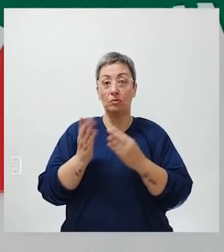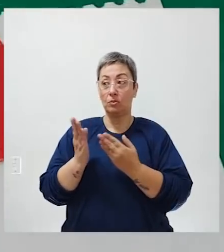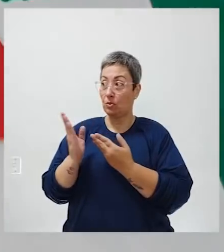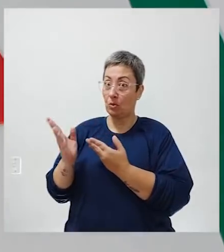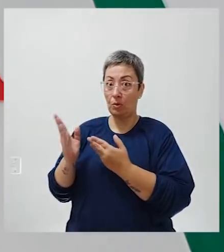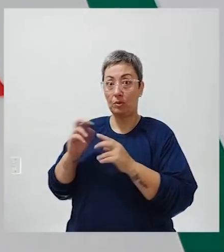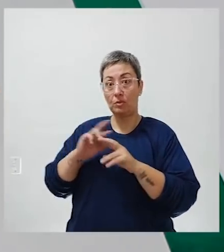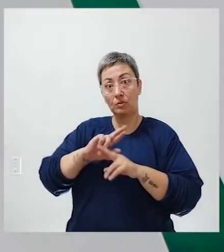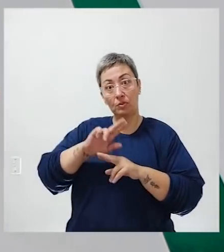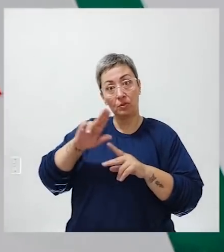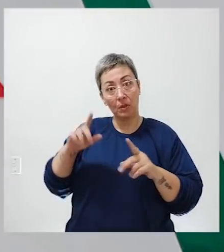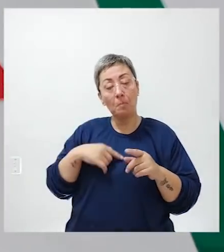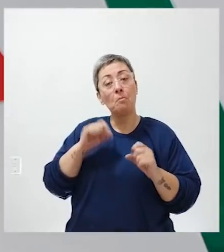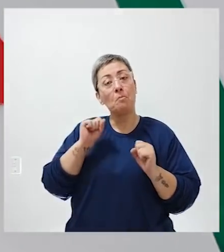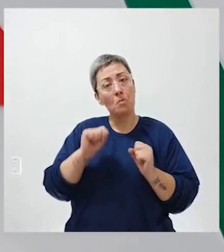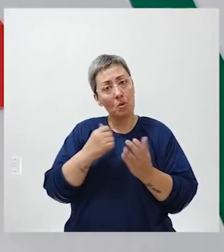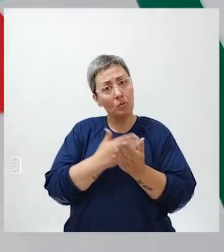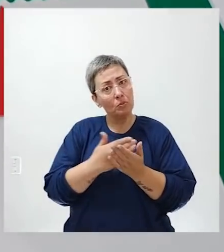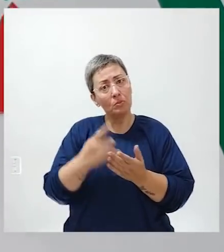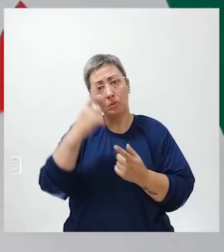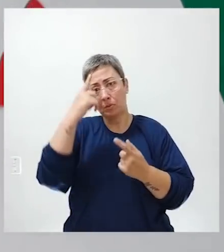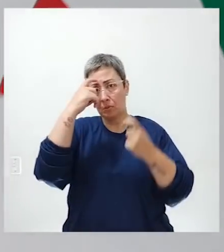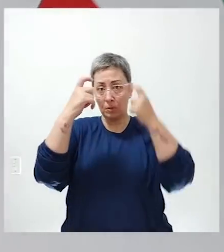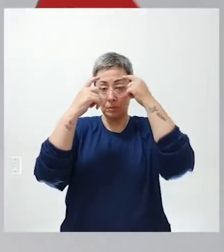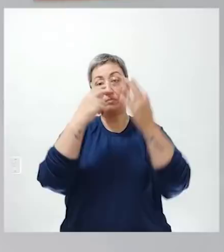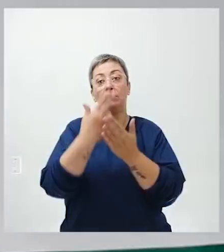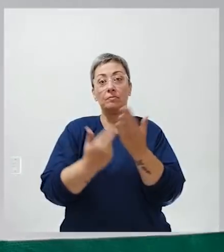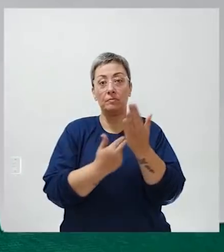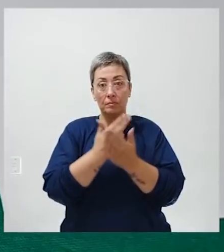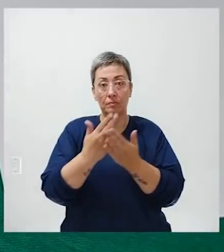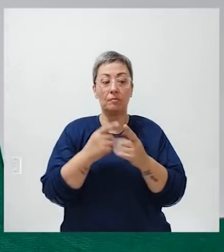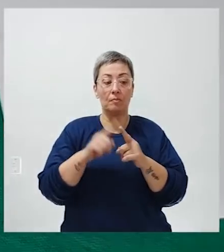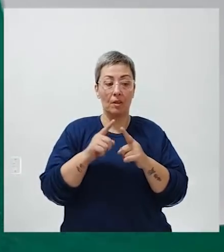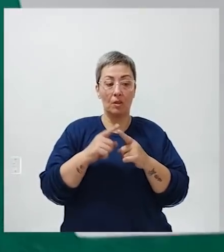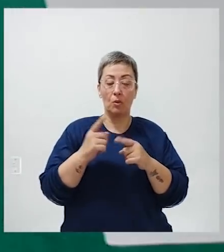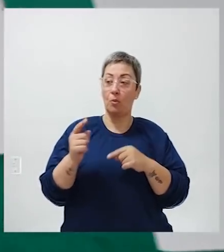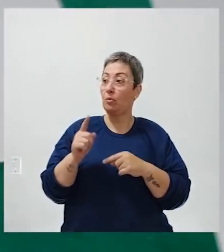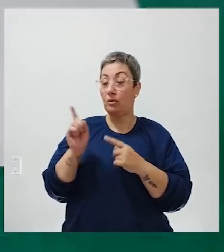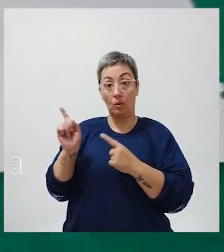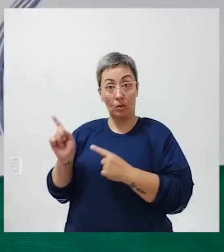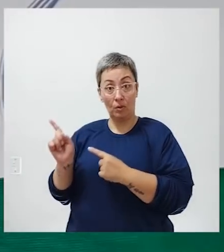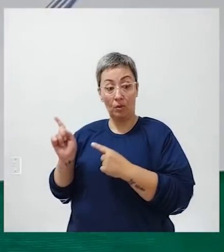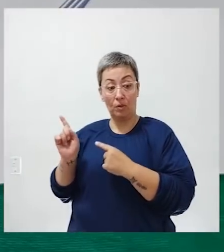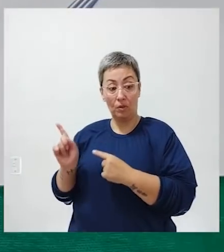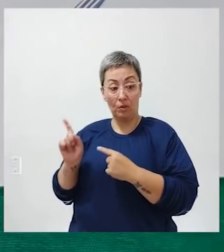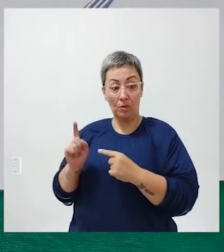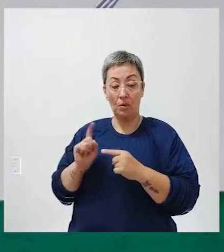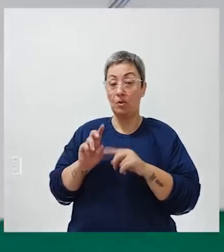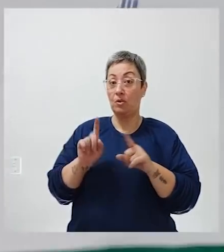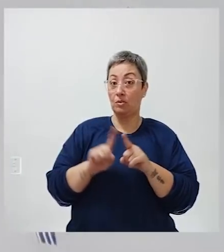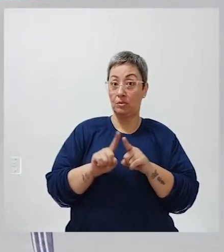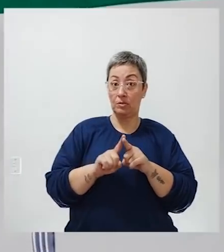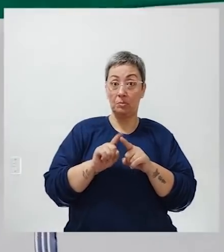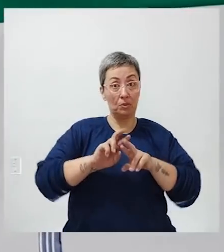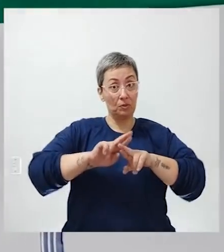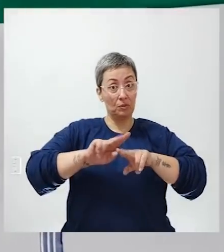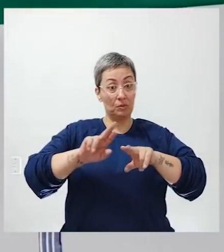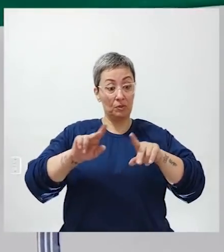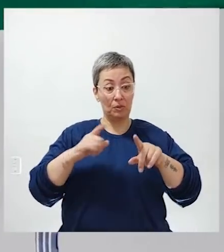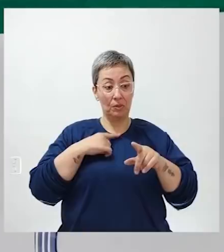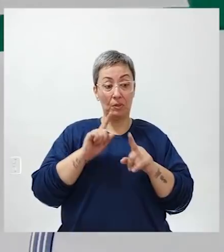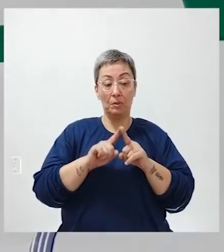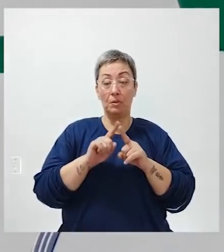aqui, vocês também podem criar um desenho. Aqui tem um outro, aqui também. Aqui tem um pedacinho